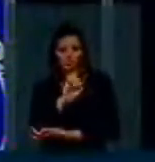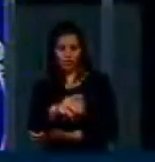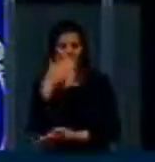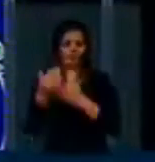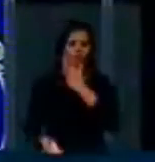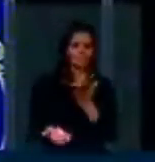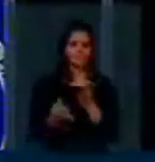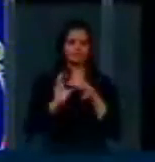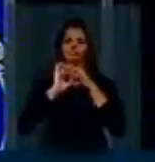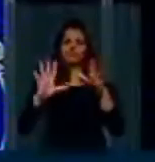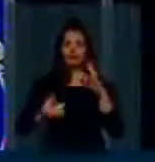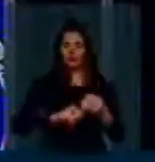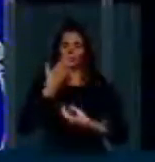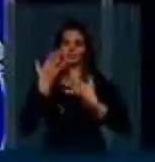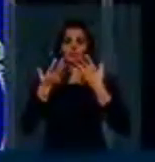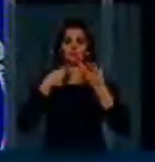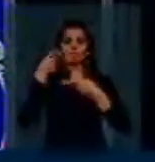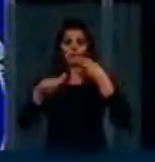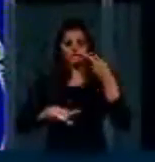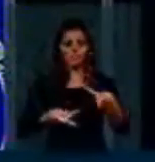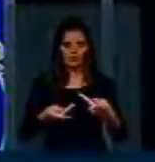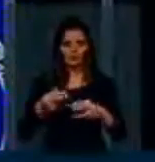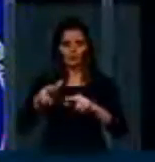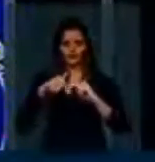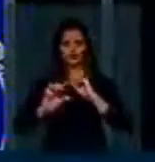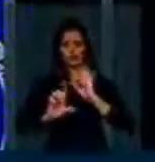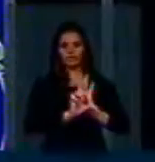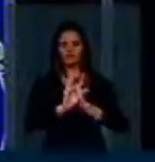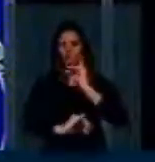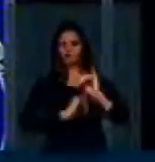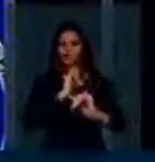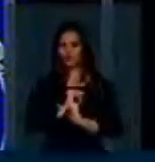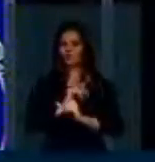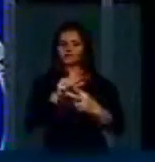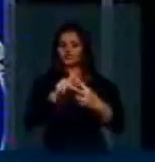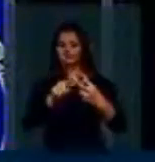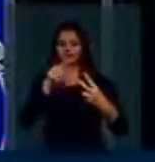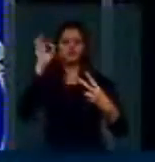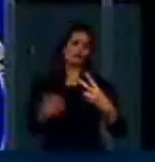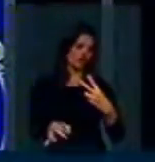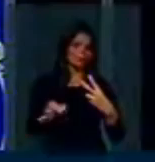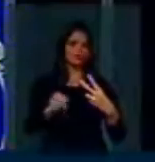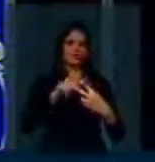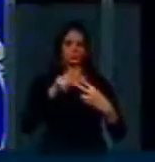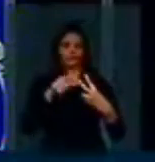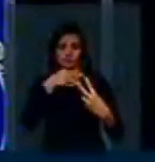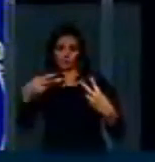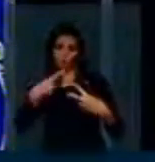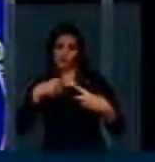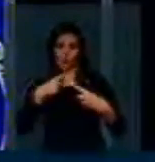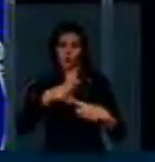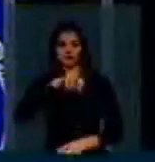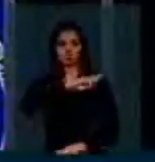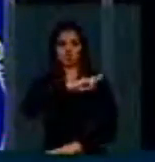expressão. E, nesse sentido, o Marco Civil da internet acerta duas vezes. Acerta ao desresponsabilizar os provedores